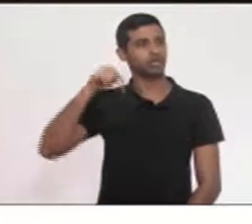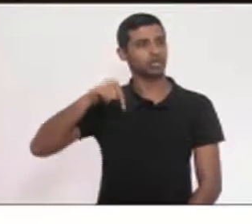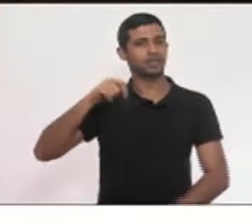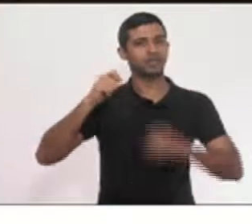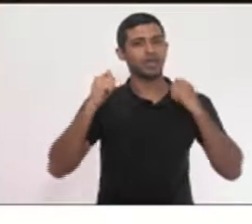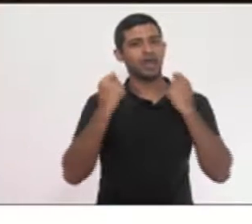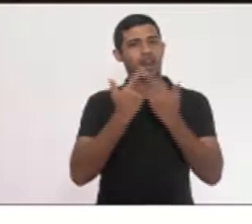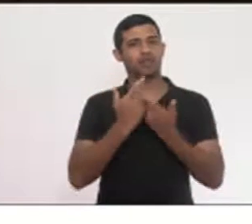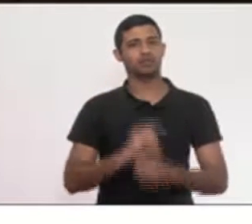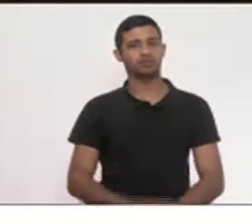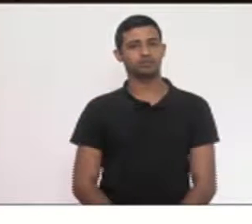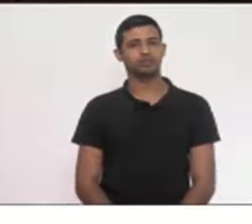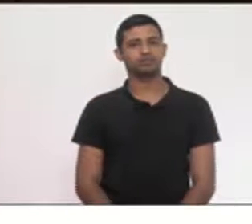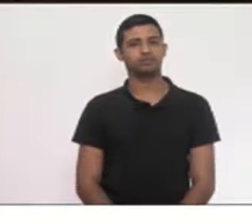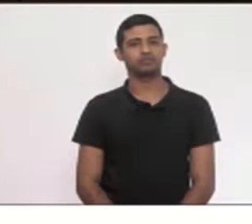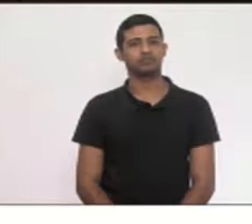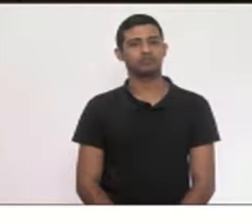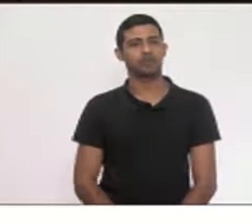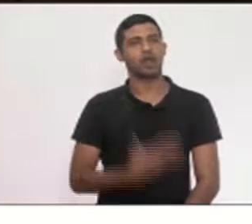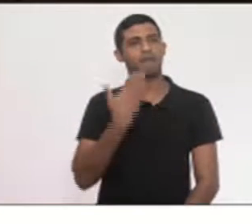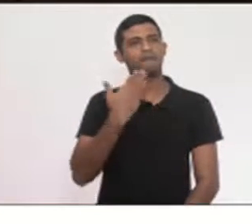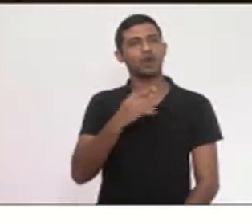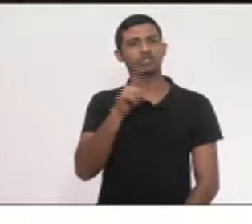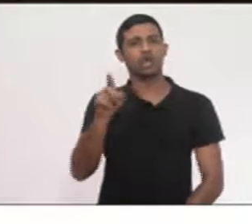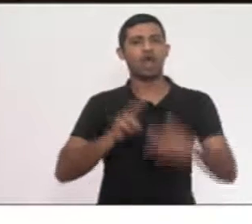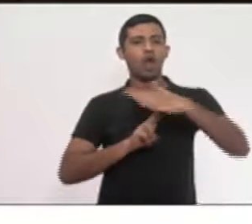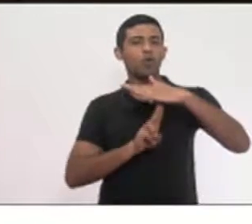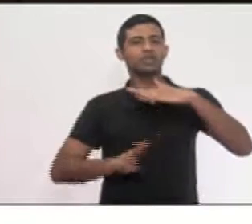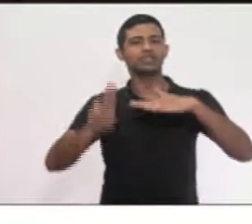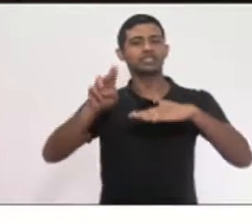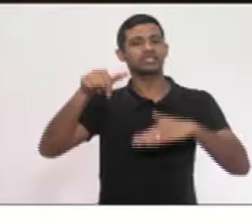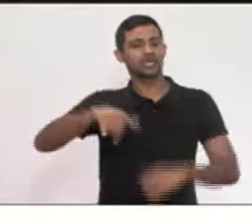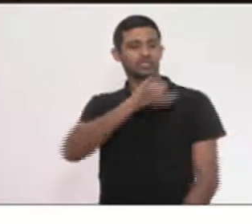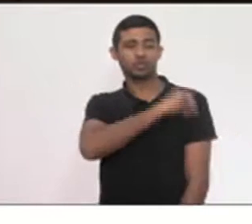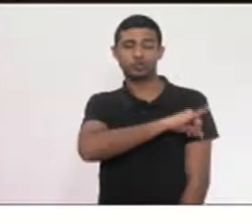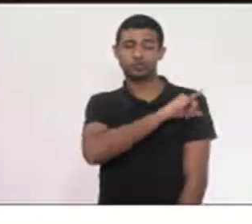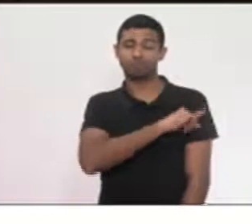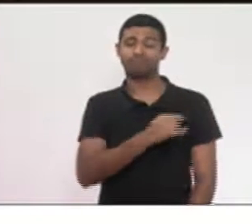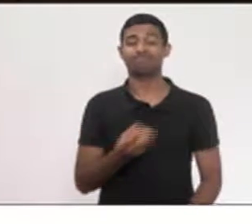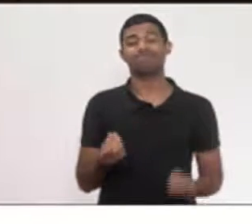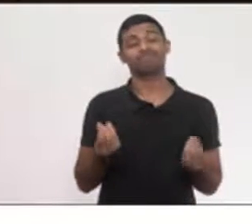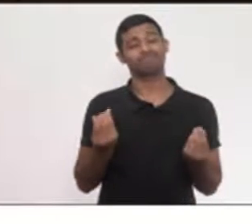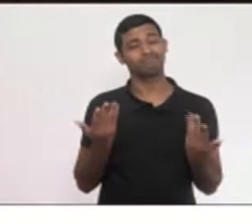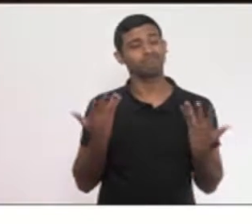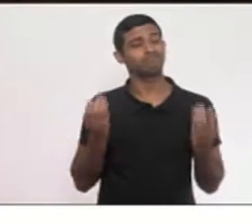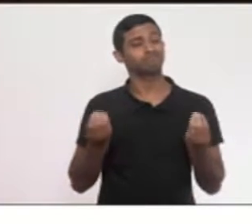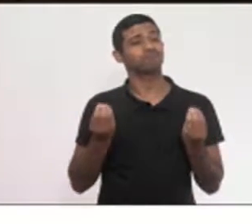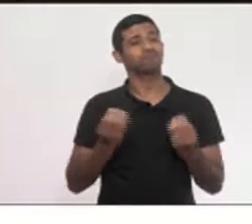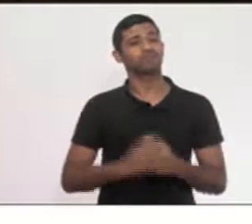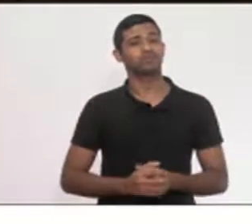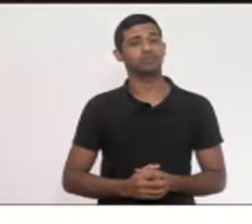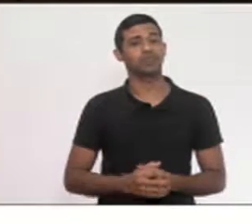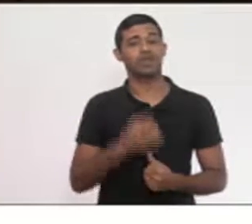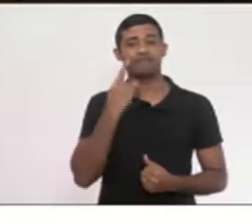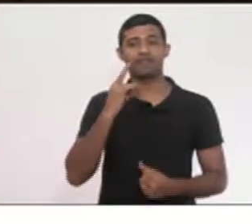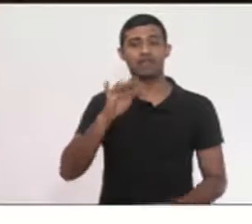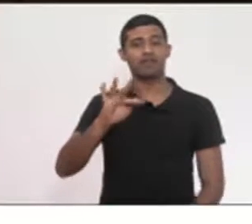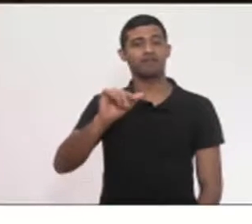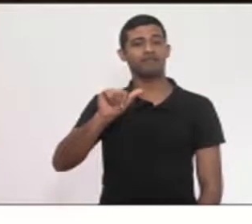casa, é sobre a situação das universidades do estado do Rio de Janeiro. As universidades do Rio de Janeiro, assim como a